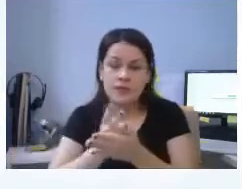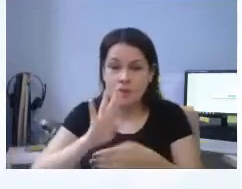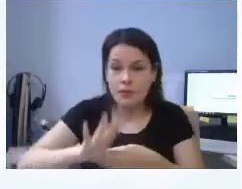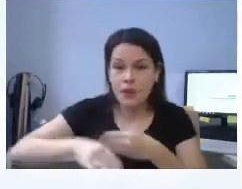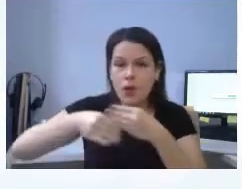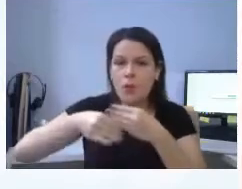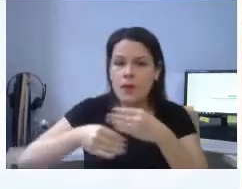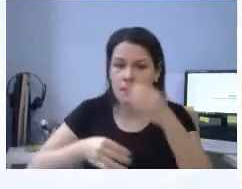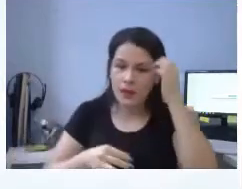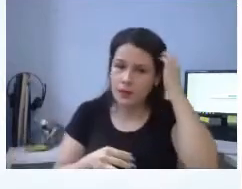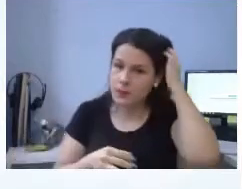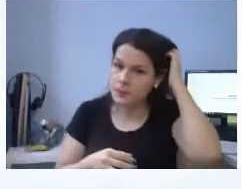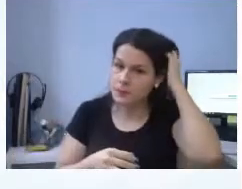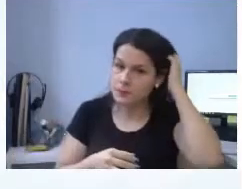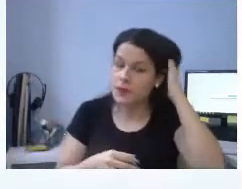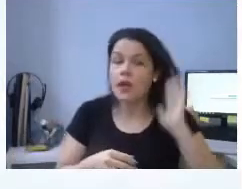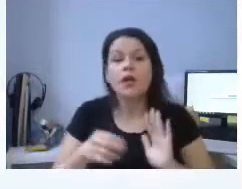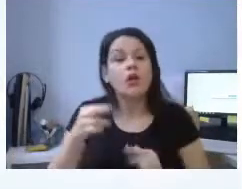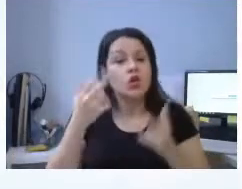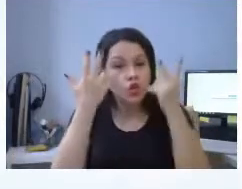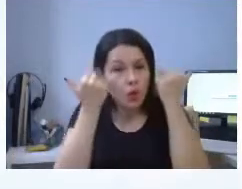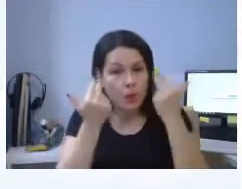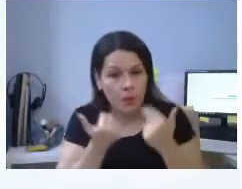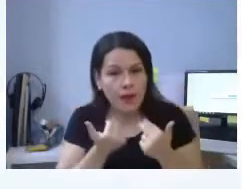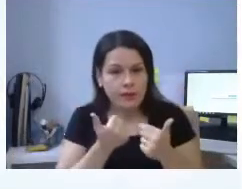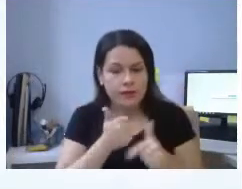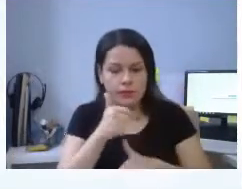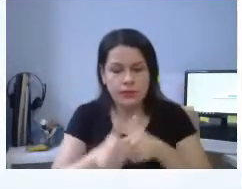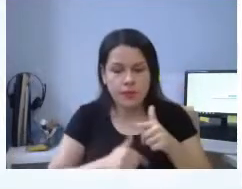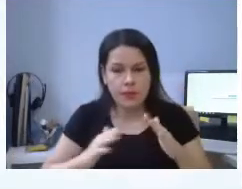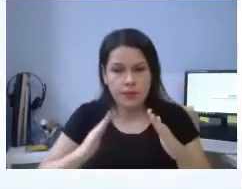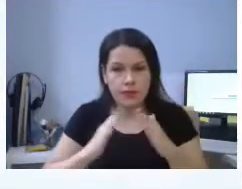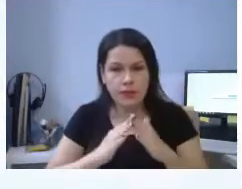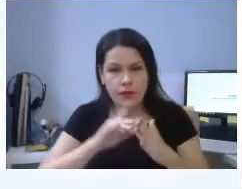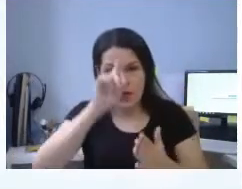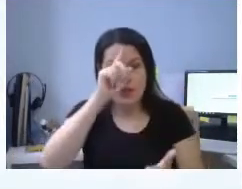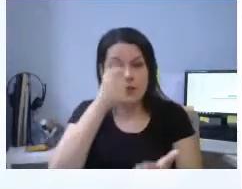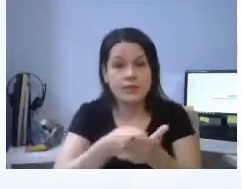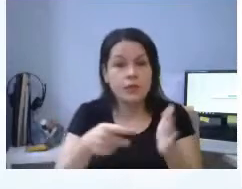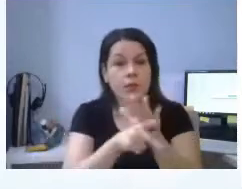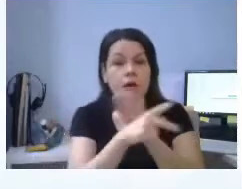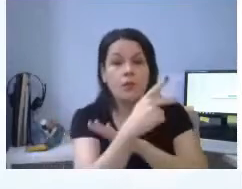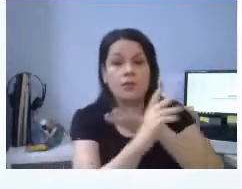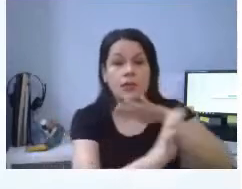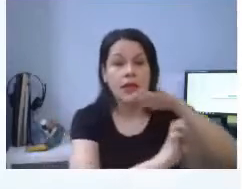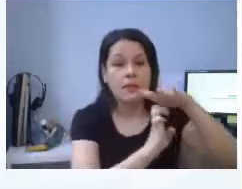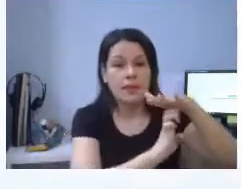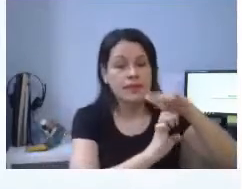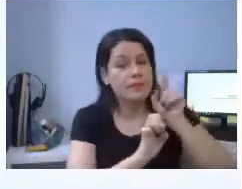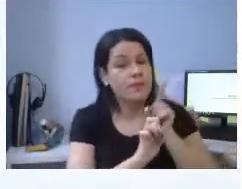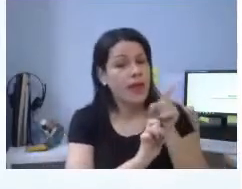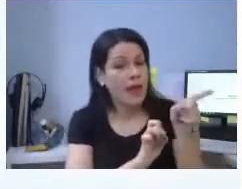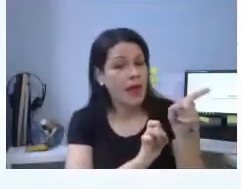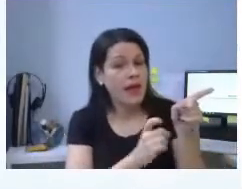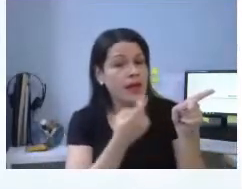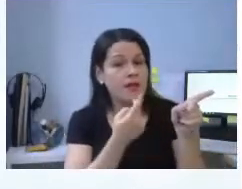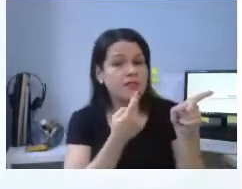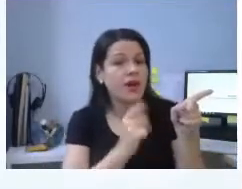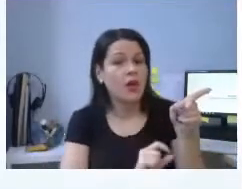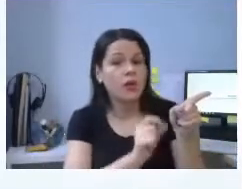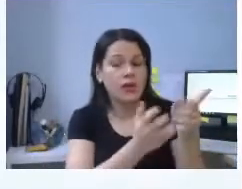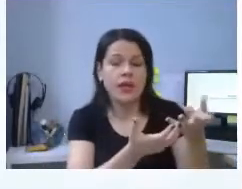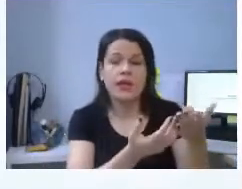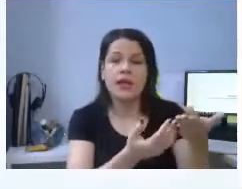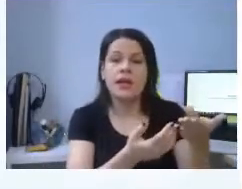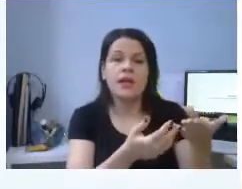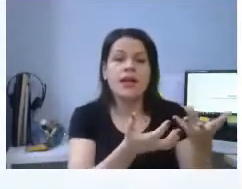retificação. Então, em regra, o teletrabalho é uma decisão do empregador. Ele que, digamos, pelo sistema dele,